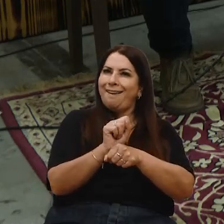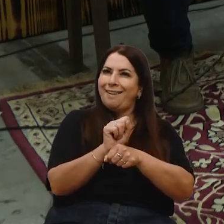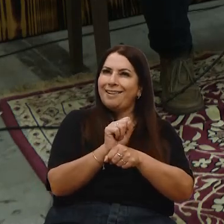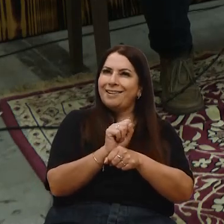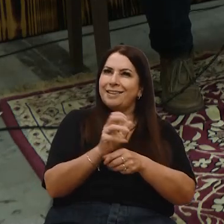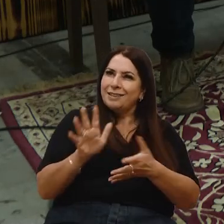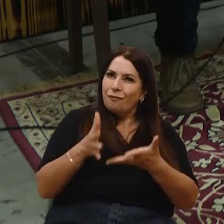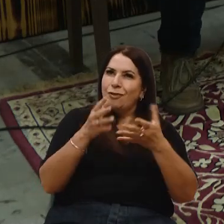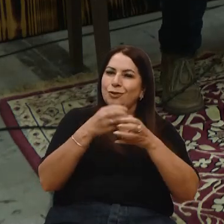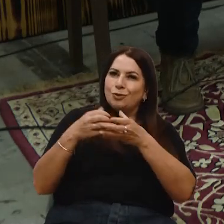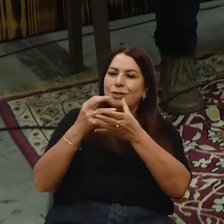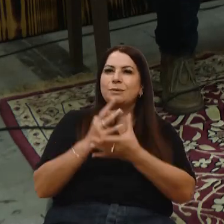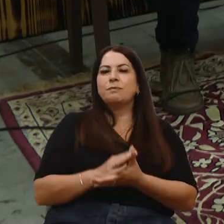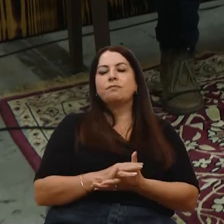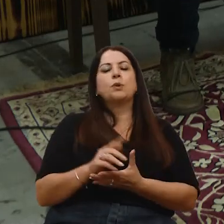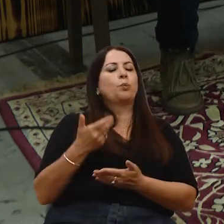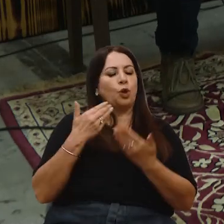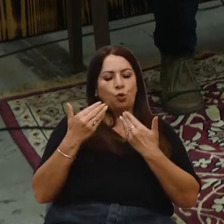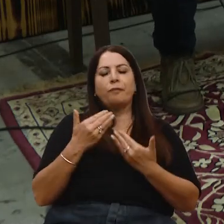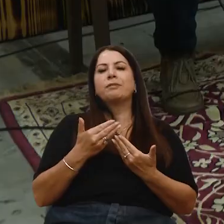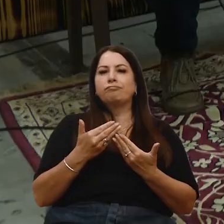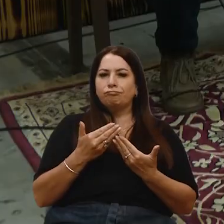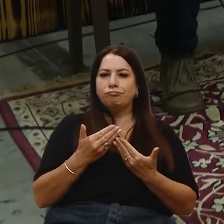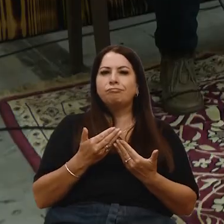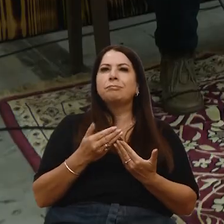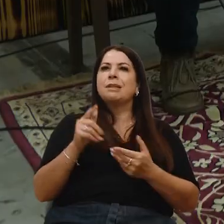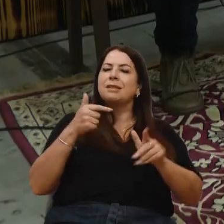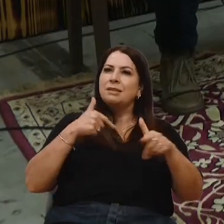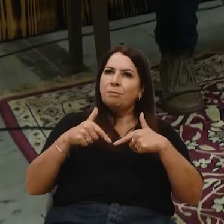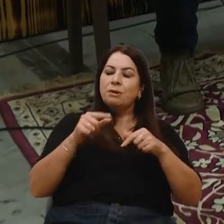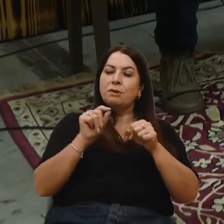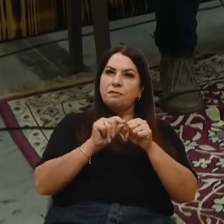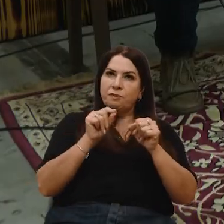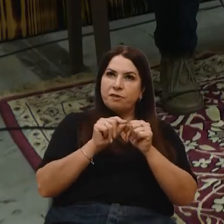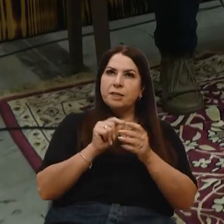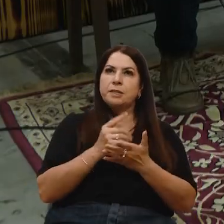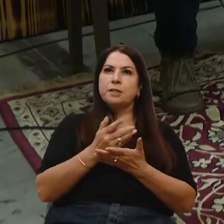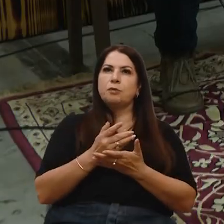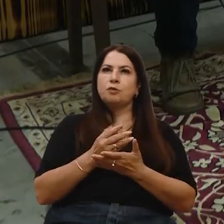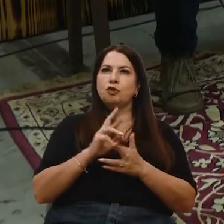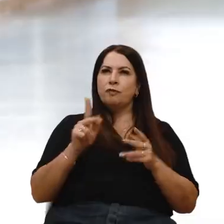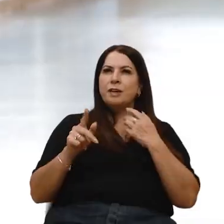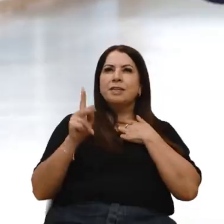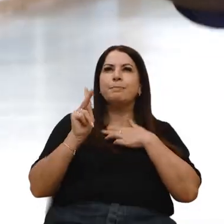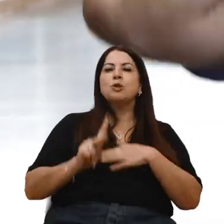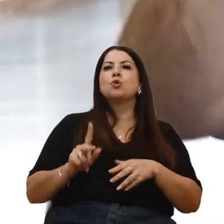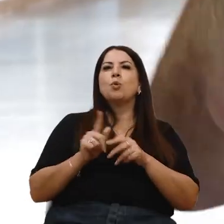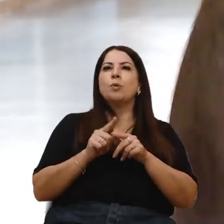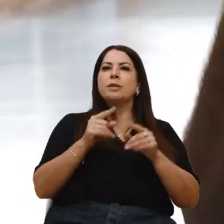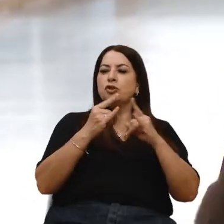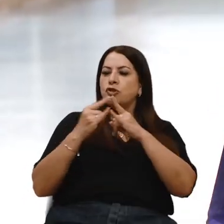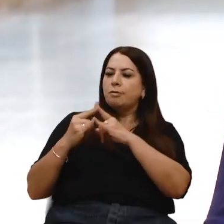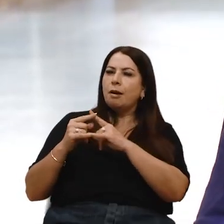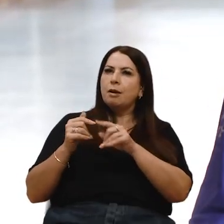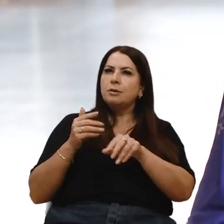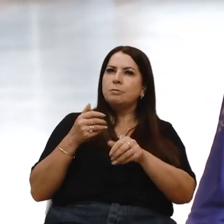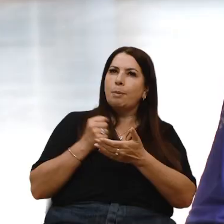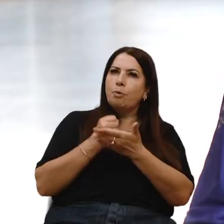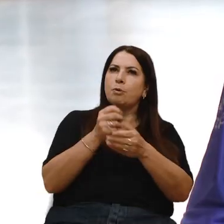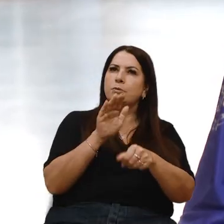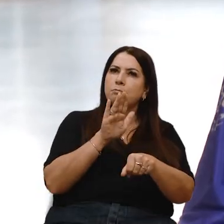parar essa força? Sem dúvida nenhuma, eu acho que esse trabalho que está sendo feito aí a várias mãos, né, várias entidades